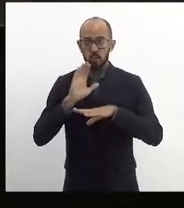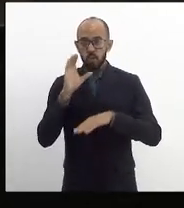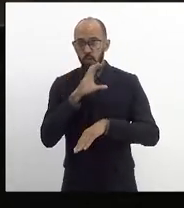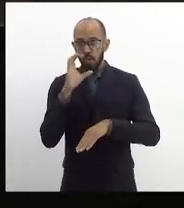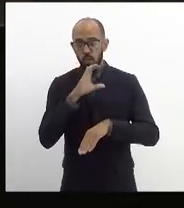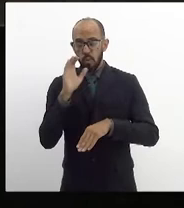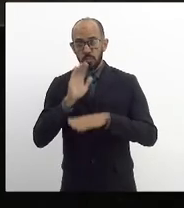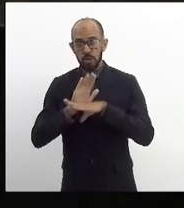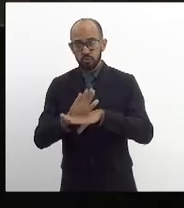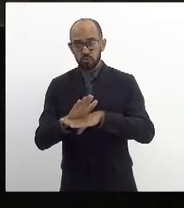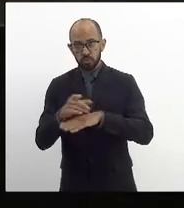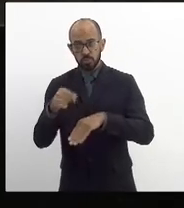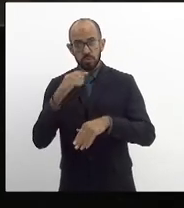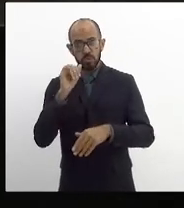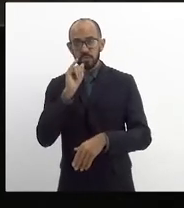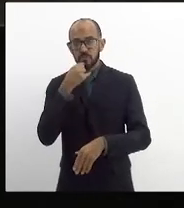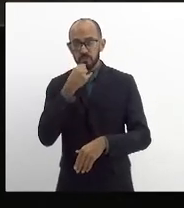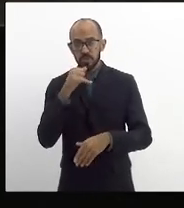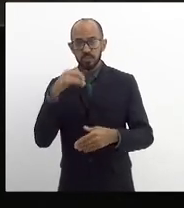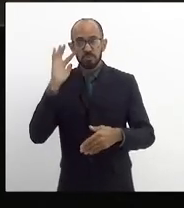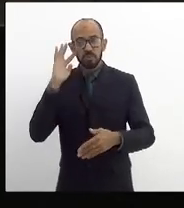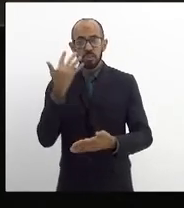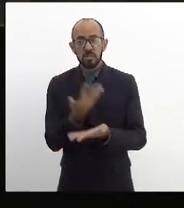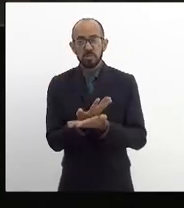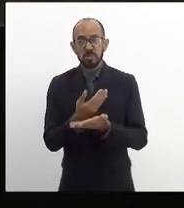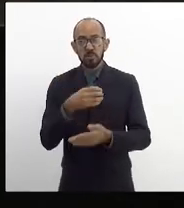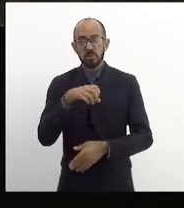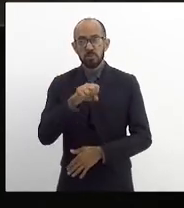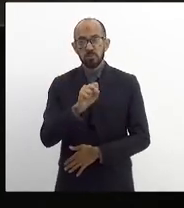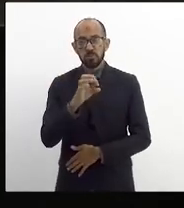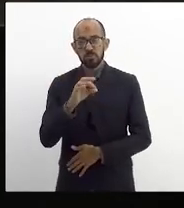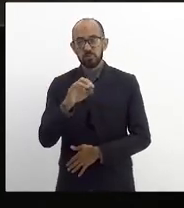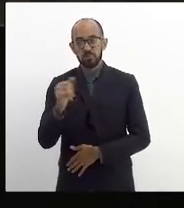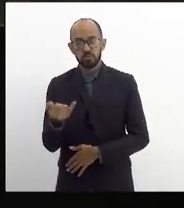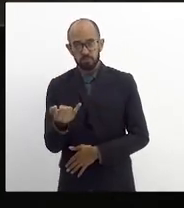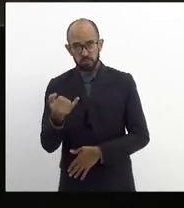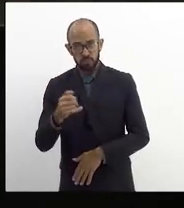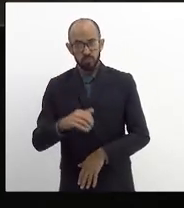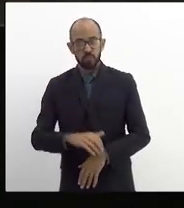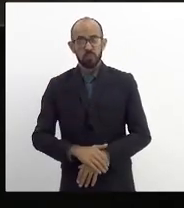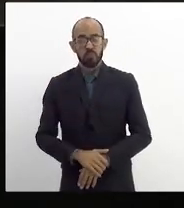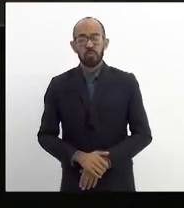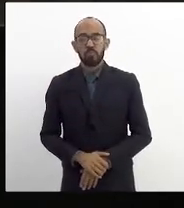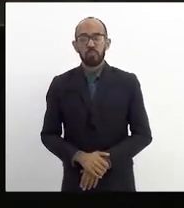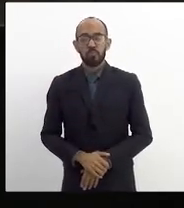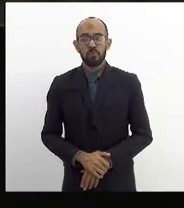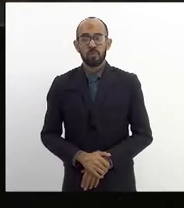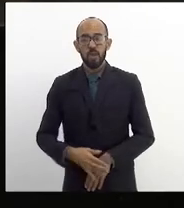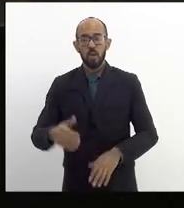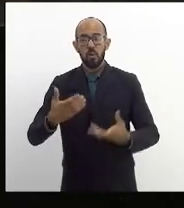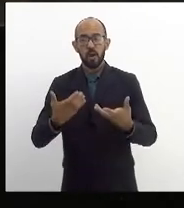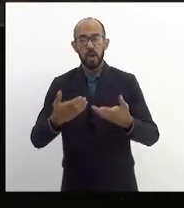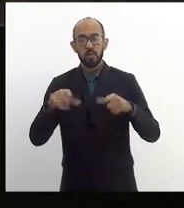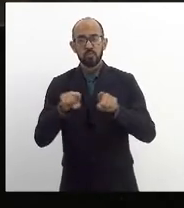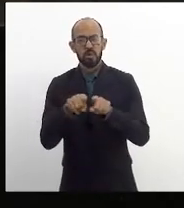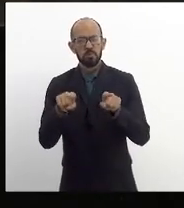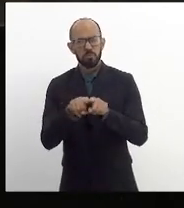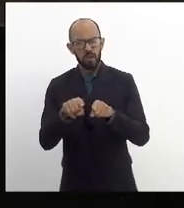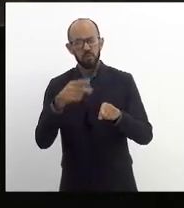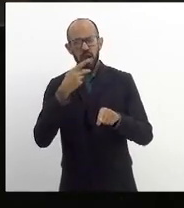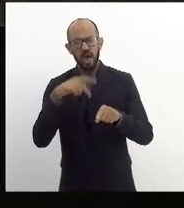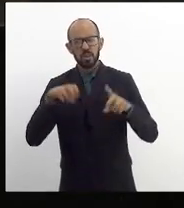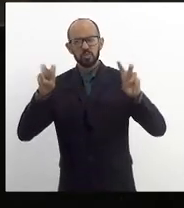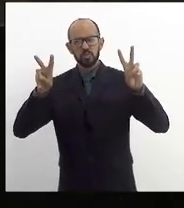decisão tomada pelo Superior Tribunal de Justiça e eu queria abordar que um tema